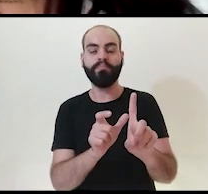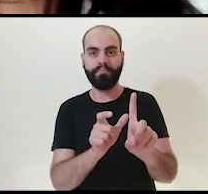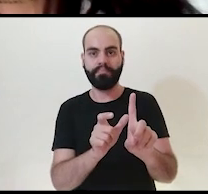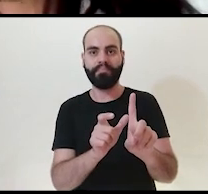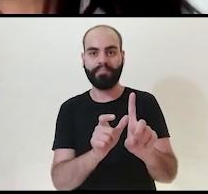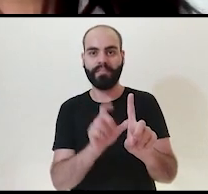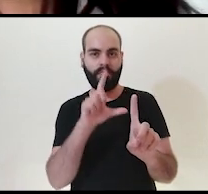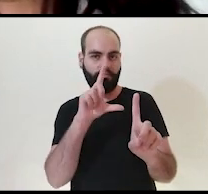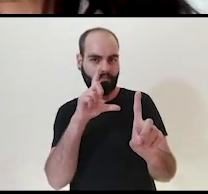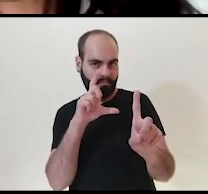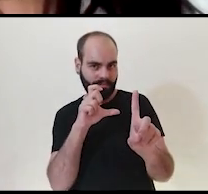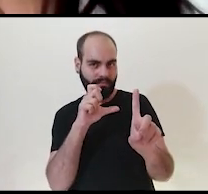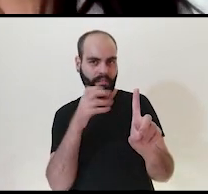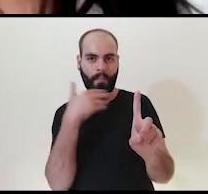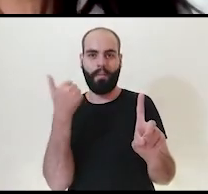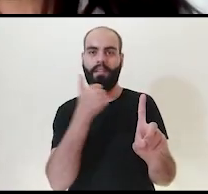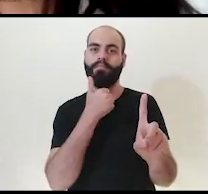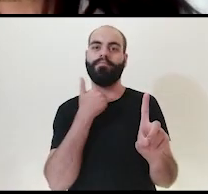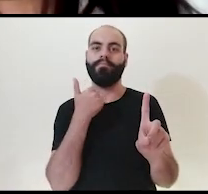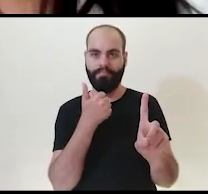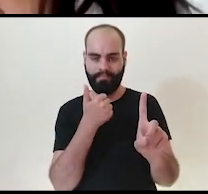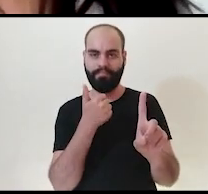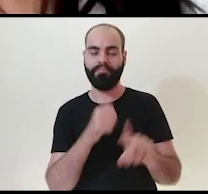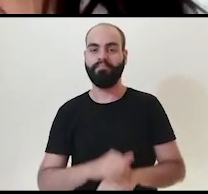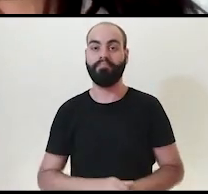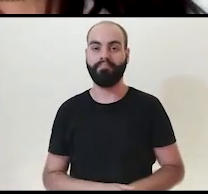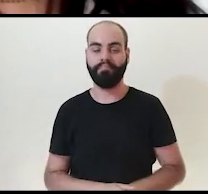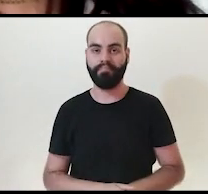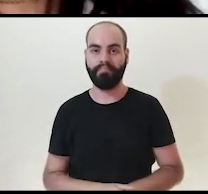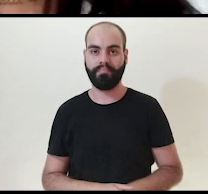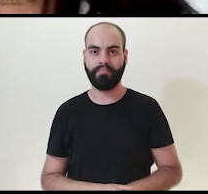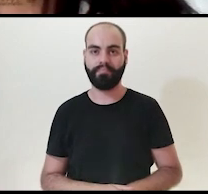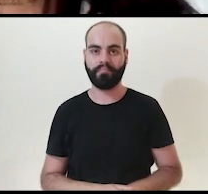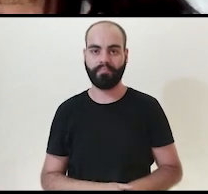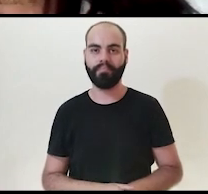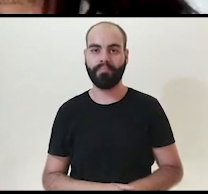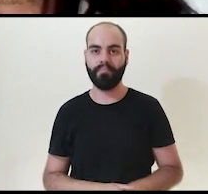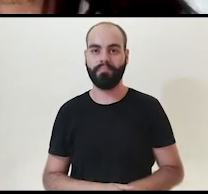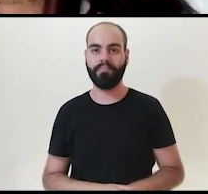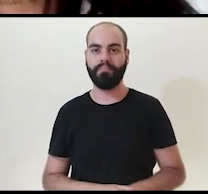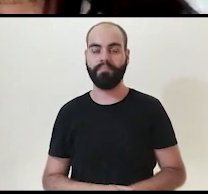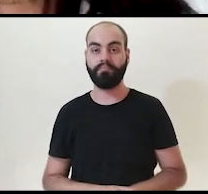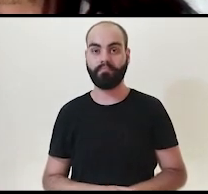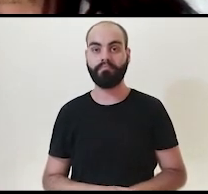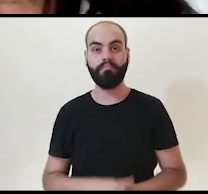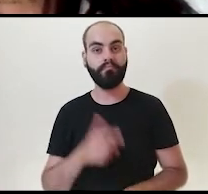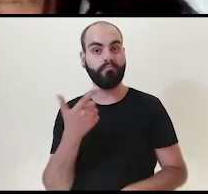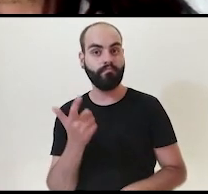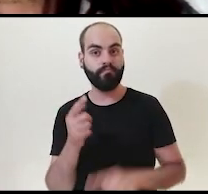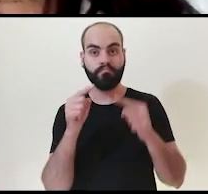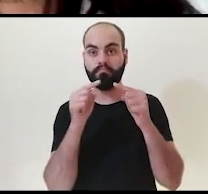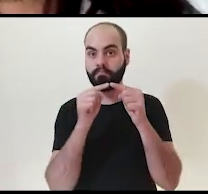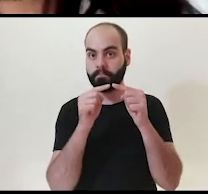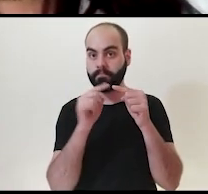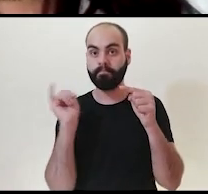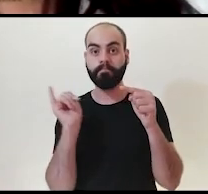composição da foto fica melhor. Sim. E aí, assim, esse é outro ponto também que eu